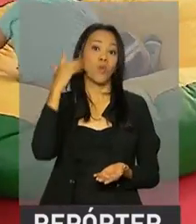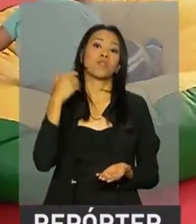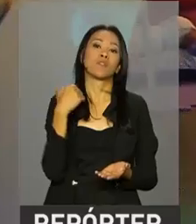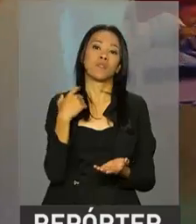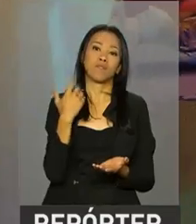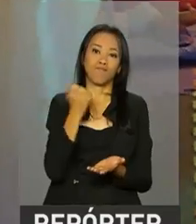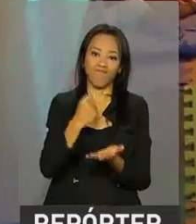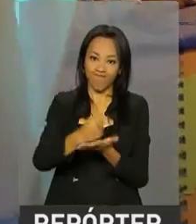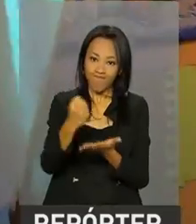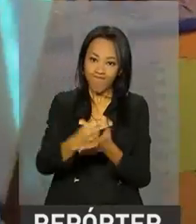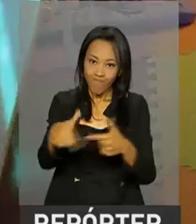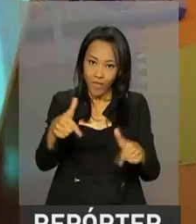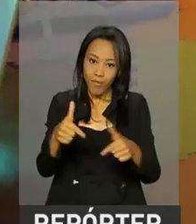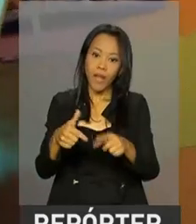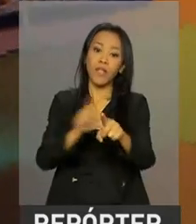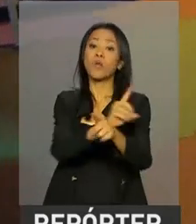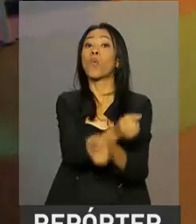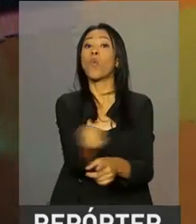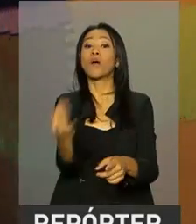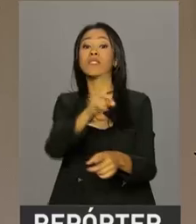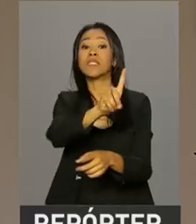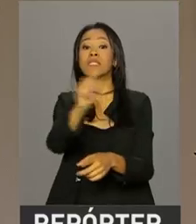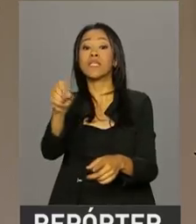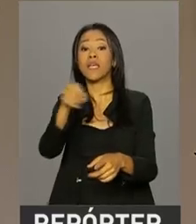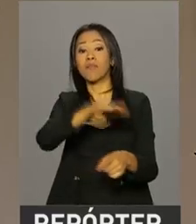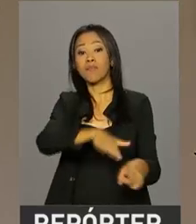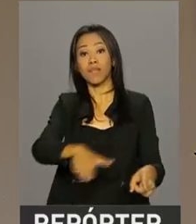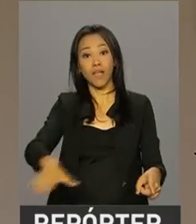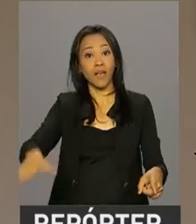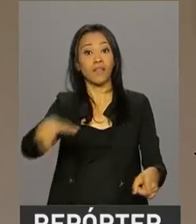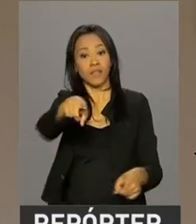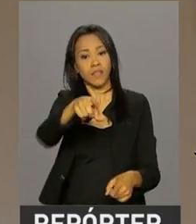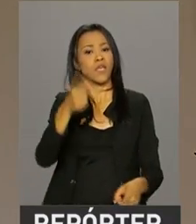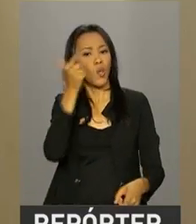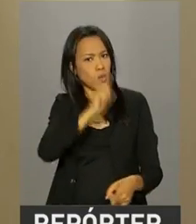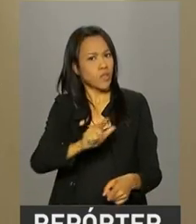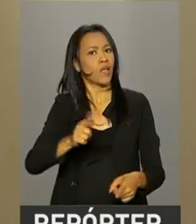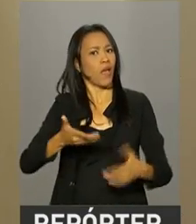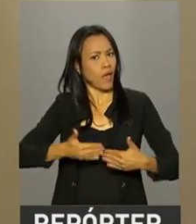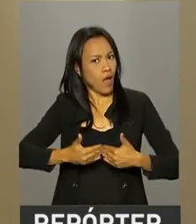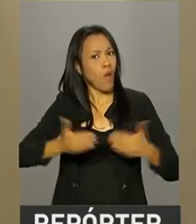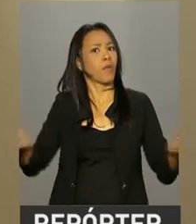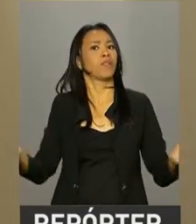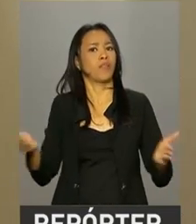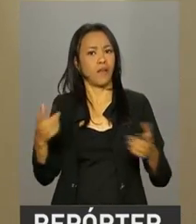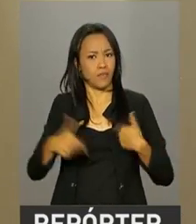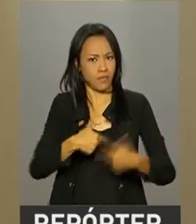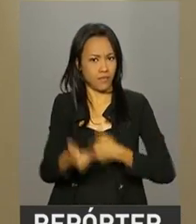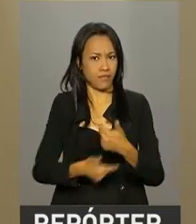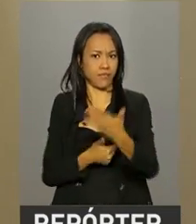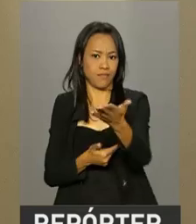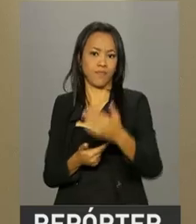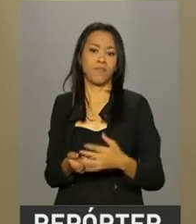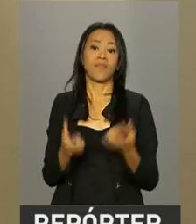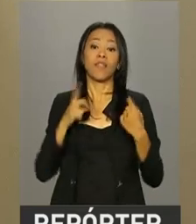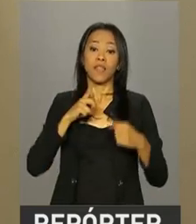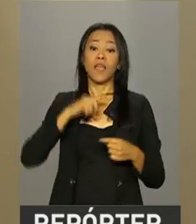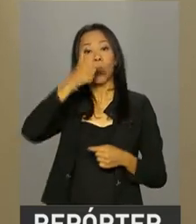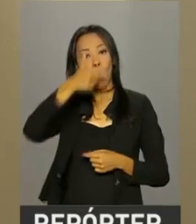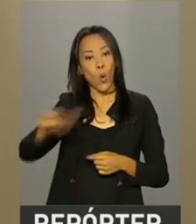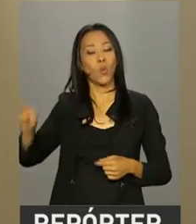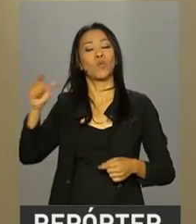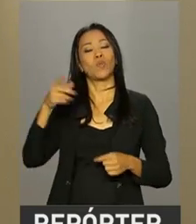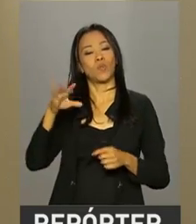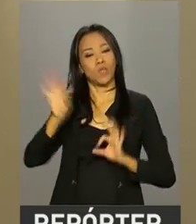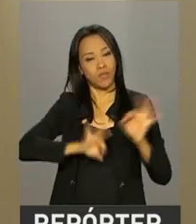atende a cerca de 100 crianças e pretende crescer ainda mais a gente tem mais mais projetos aí para